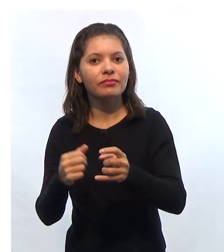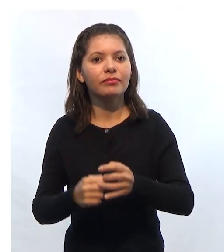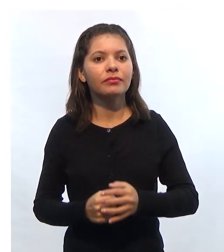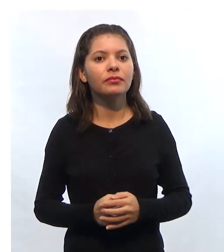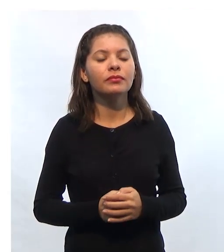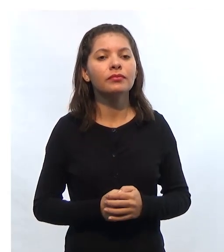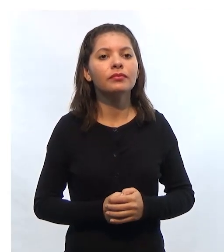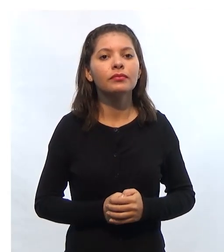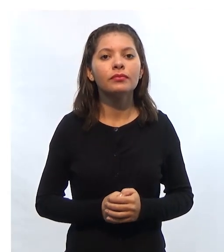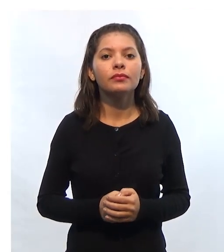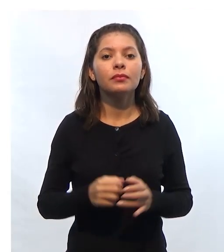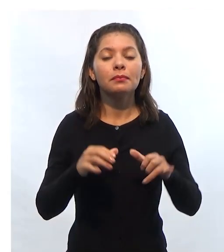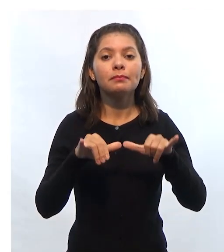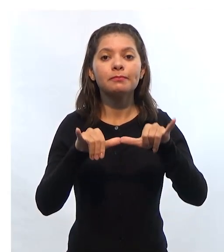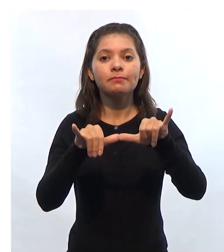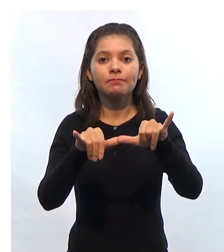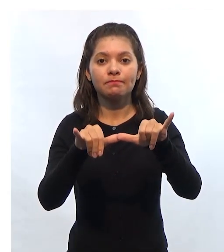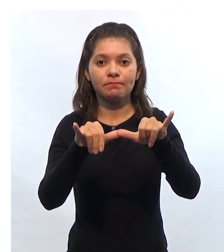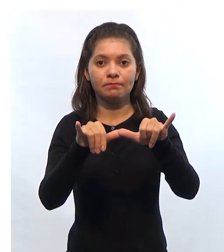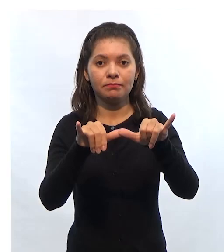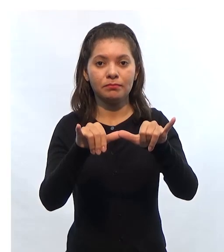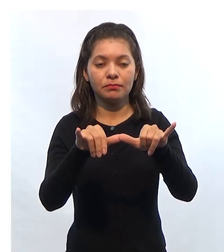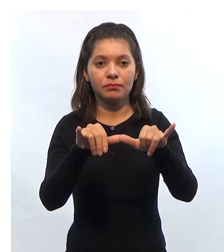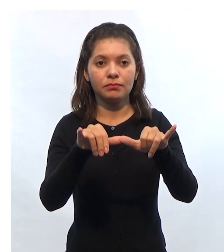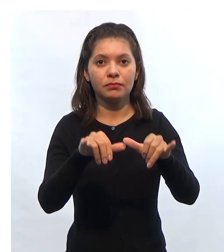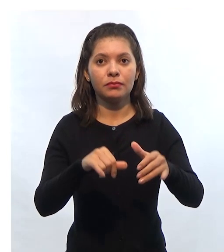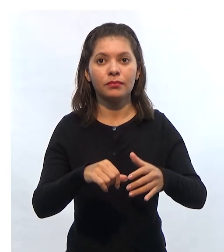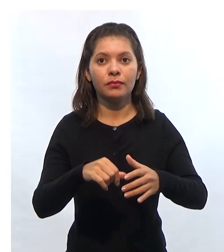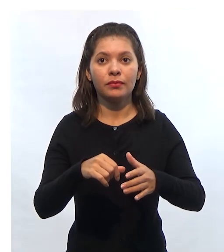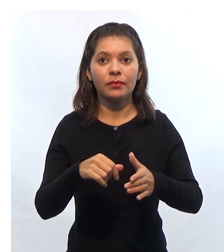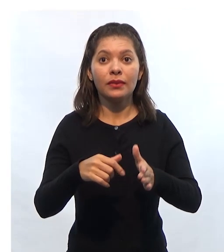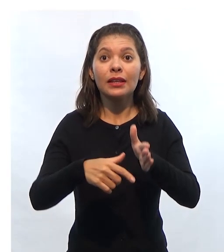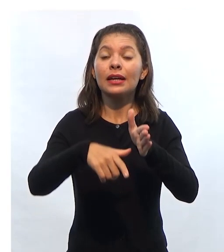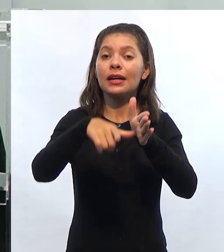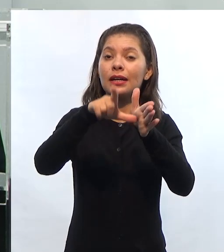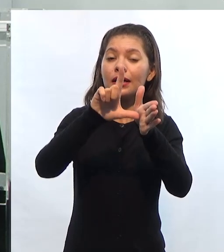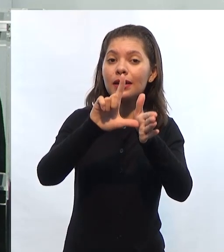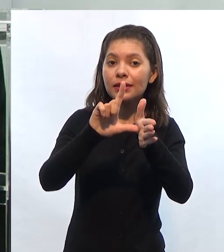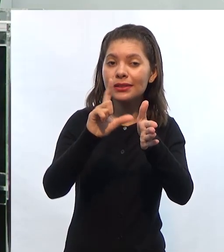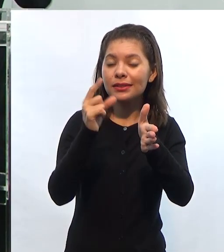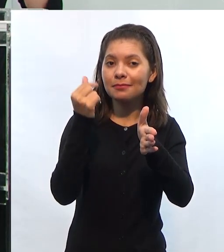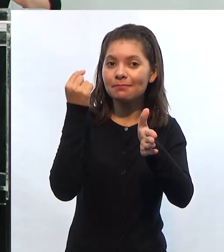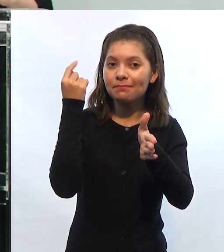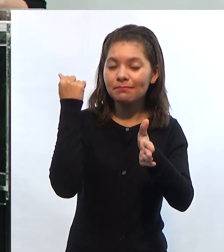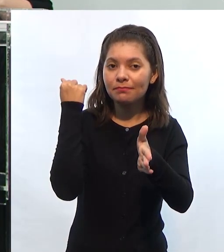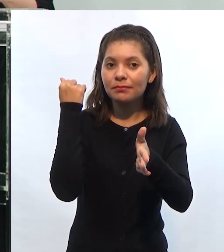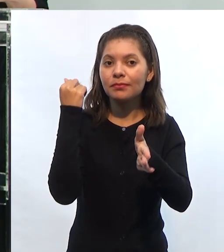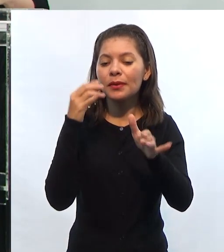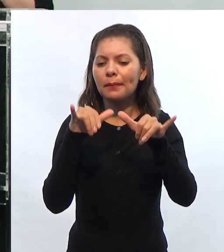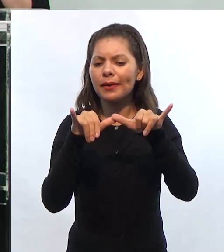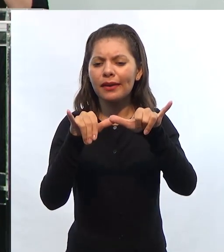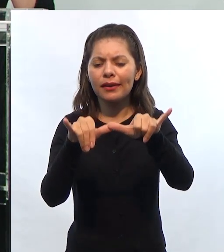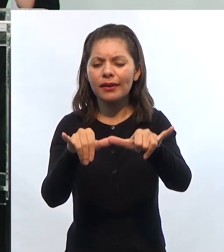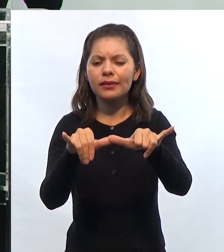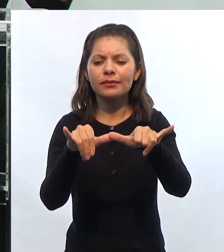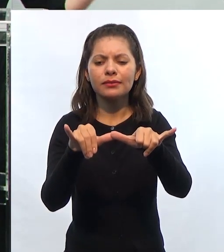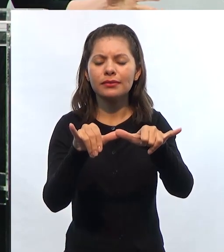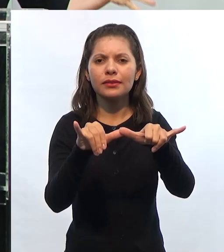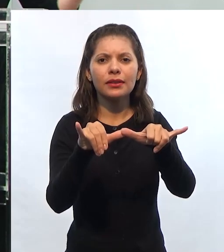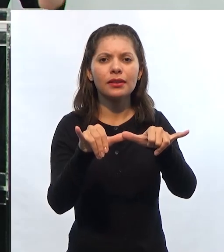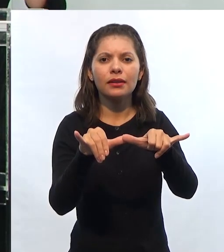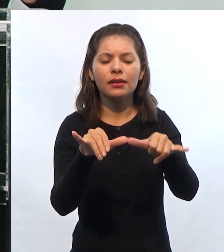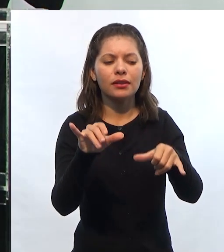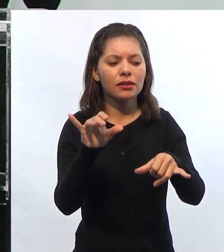clientes, em geral denominado de mercados-alvo. Então, lá no princípio, como eu comentei com vocês, o mercado era um